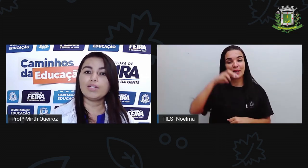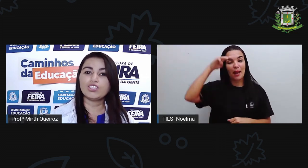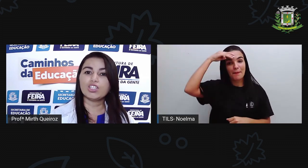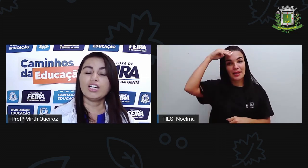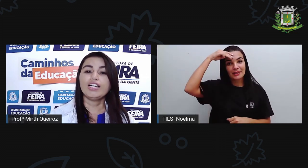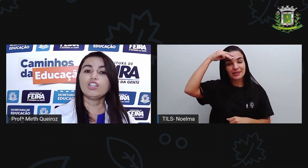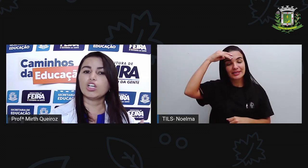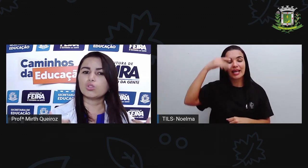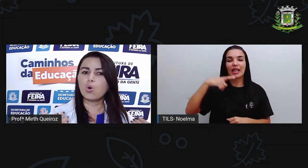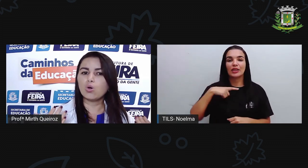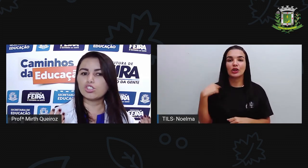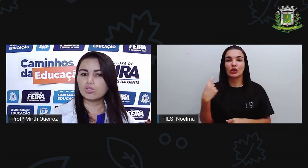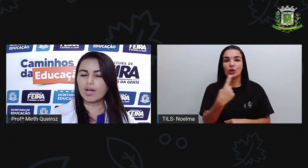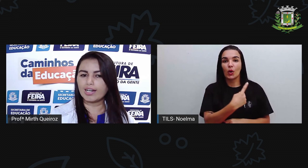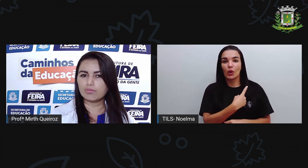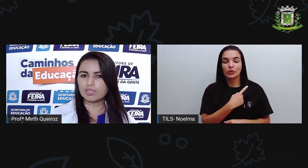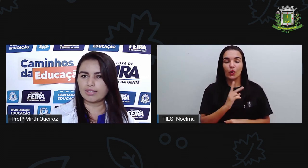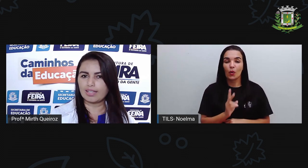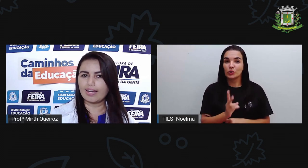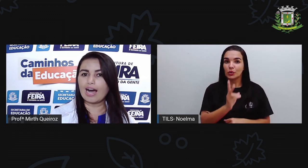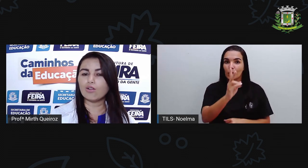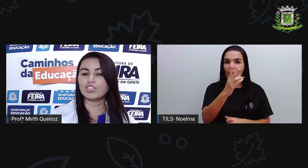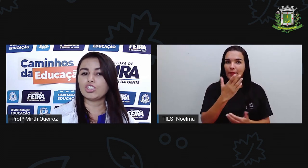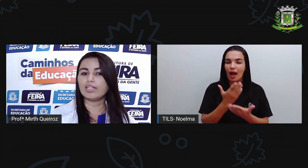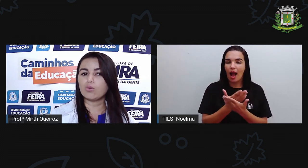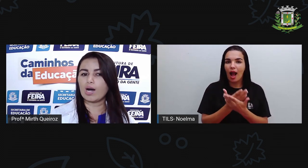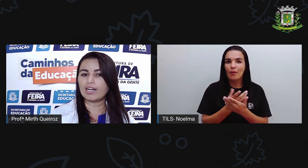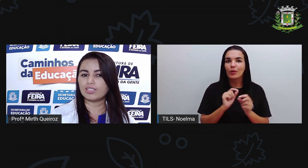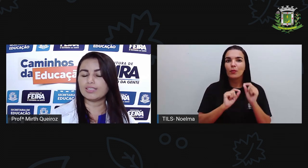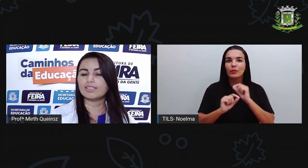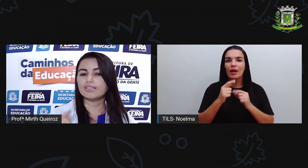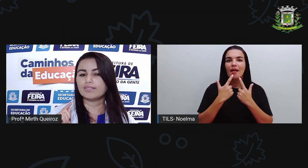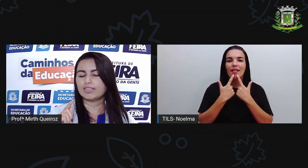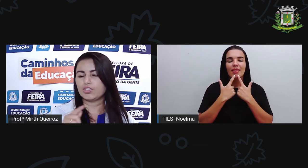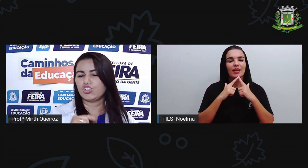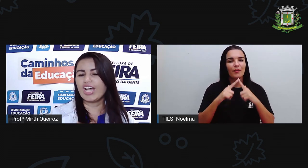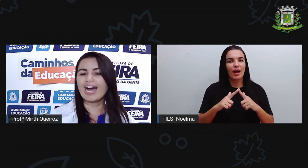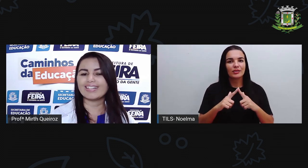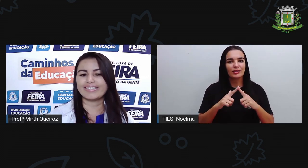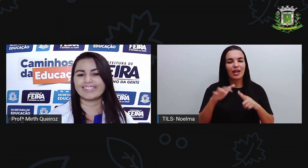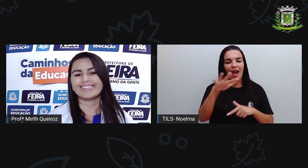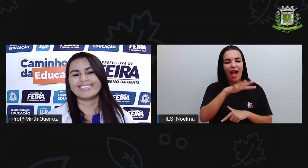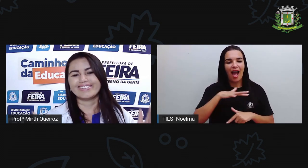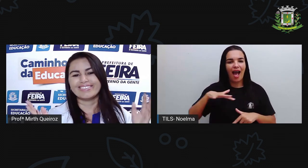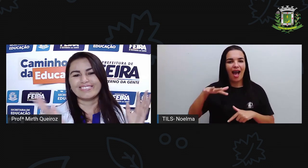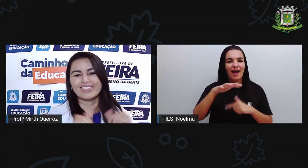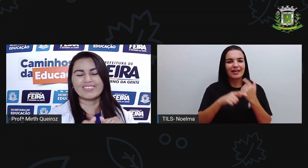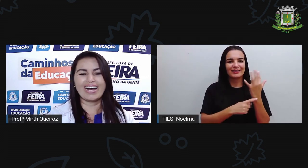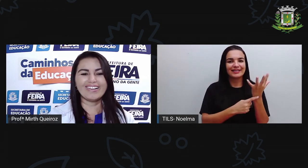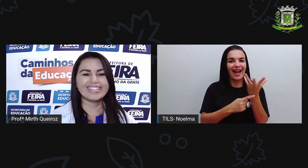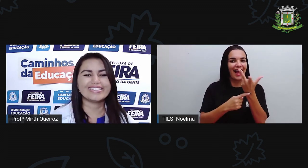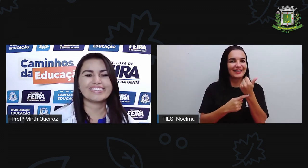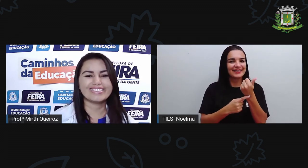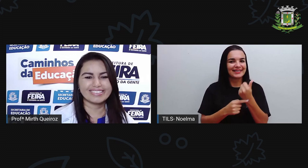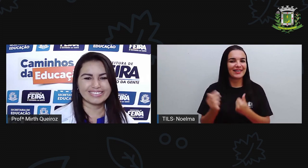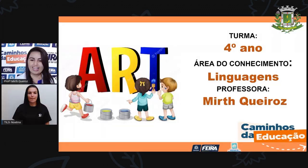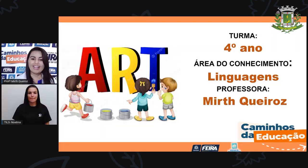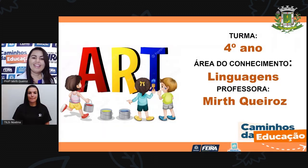professora Mirth e nós continuaremos a ter aula de linguagens de arte. Vamos